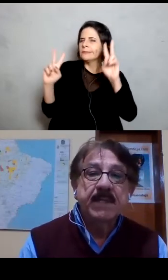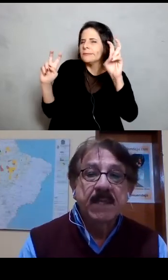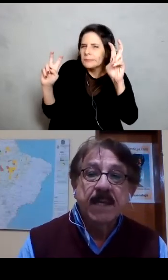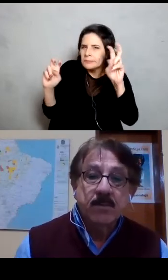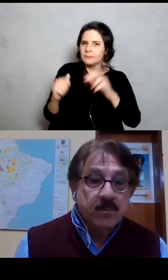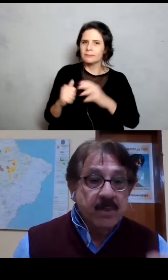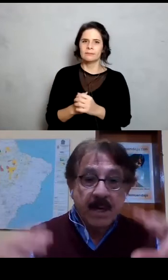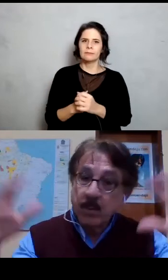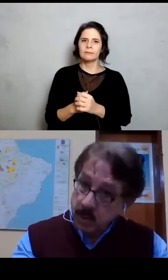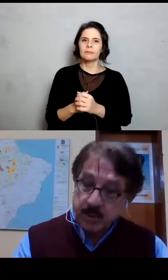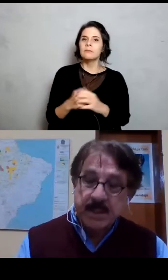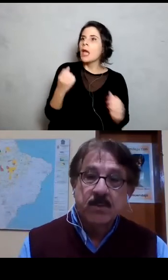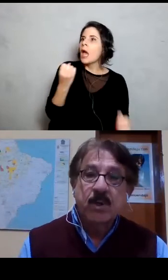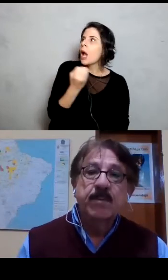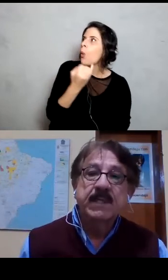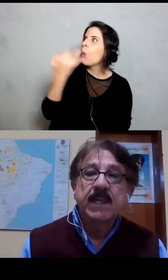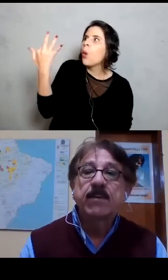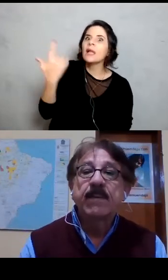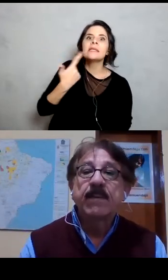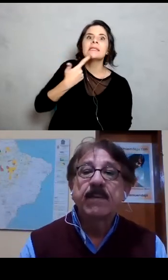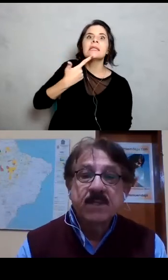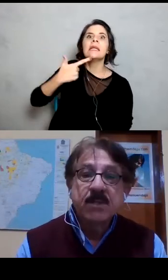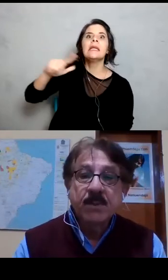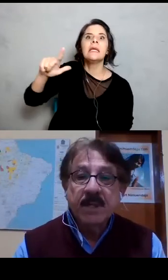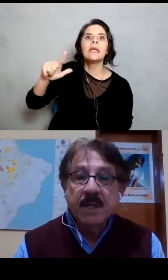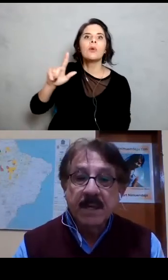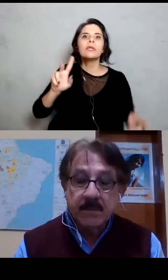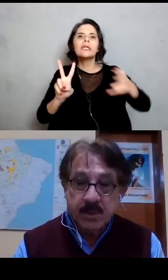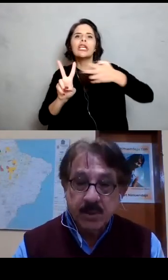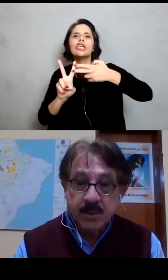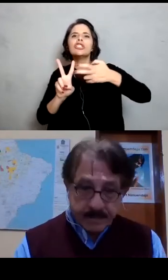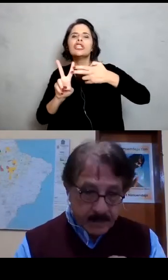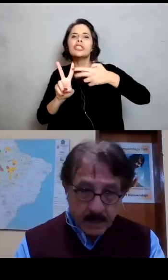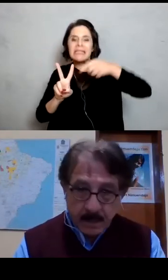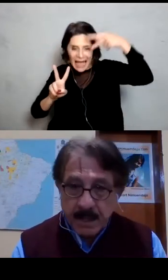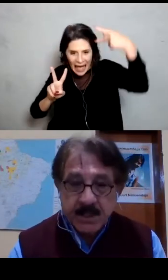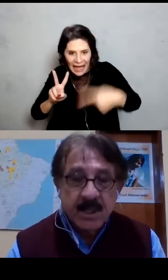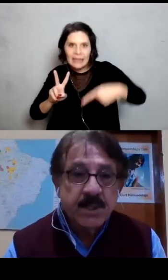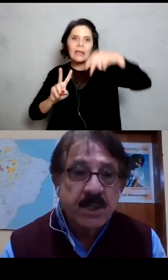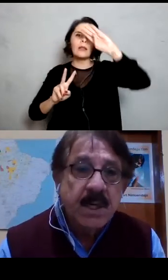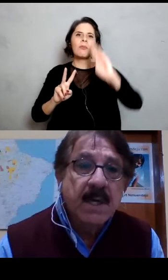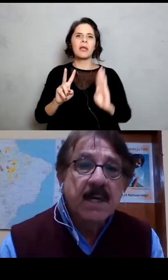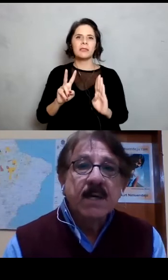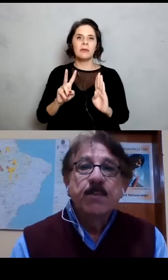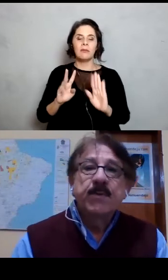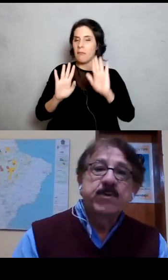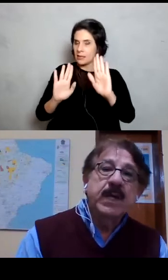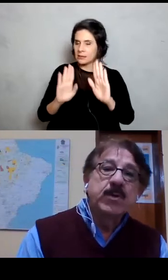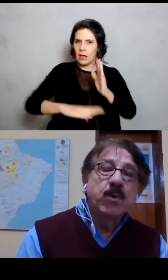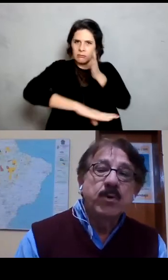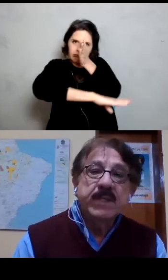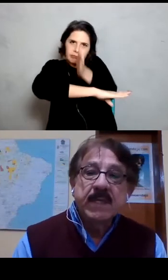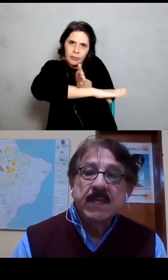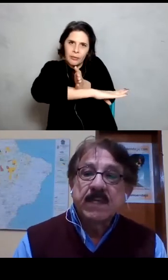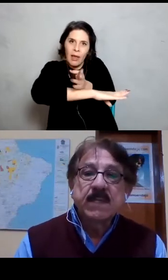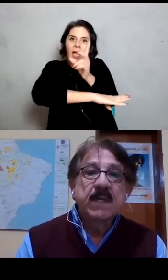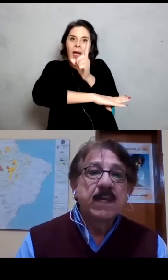país brasileiro, no que é hoje o território brasileiro, antes de 1500. Adiante, o professor